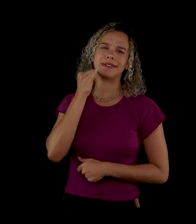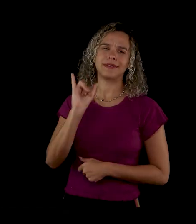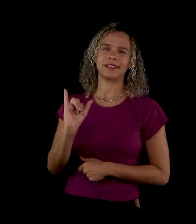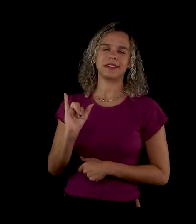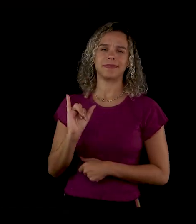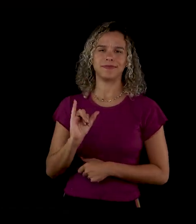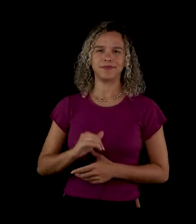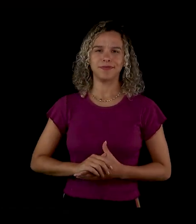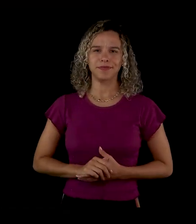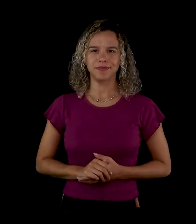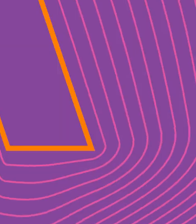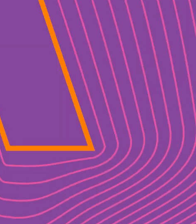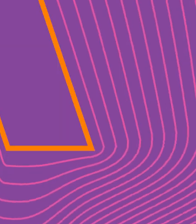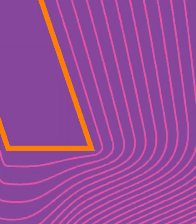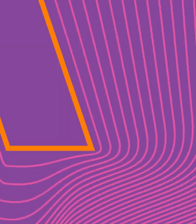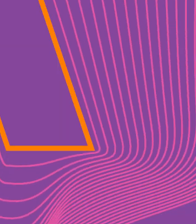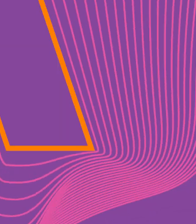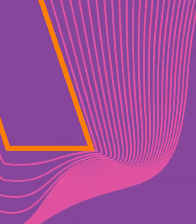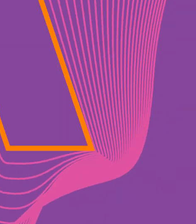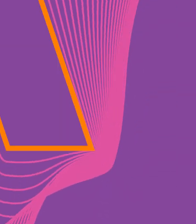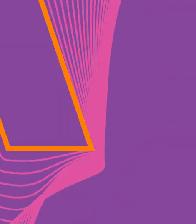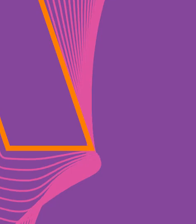isso.